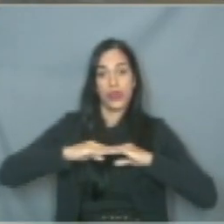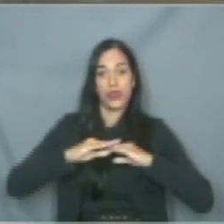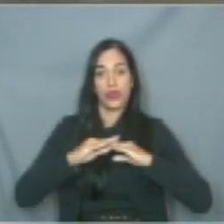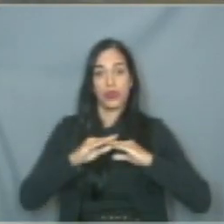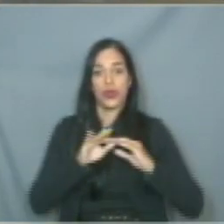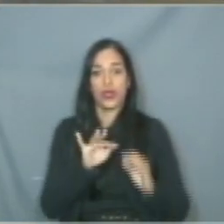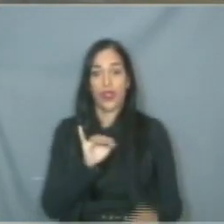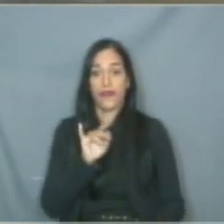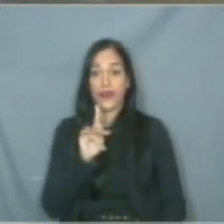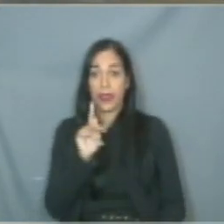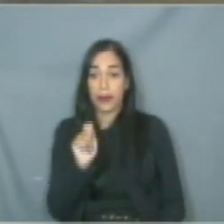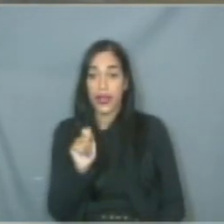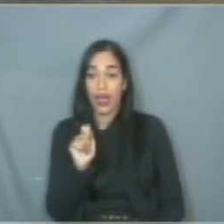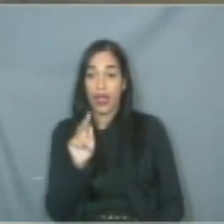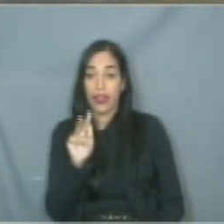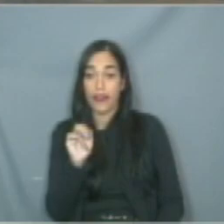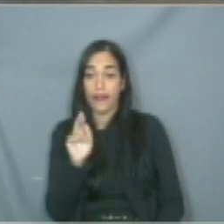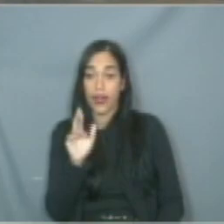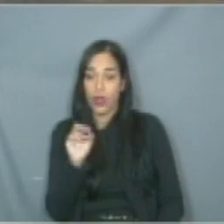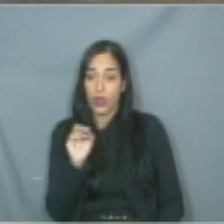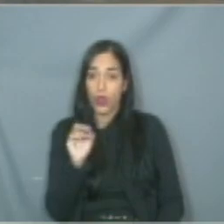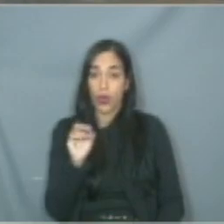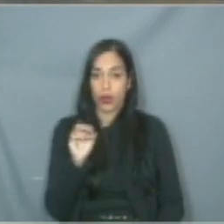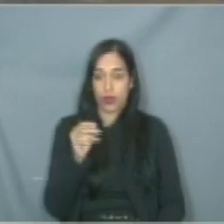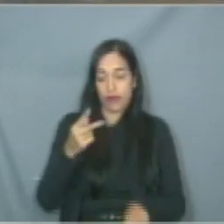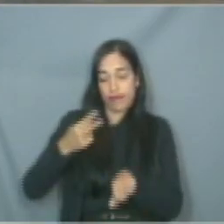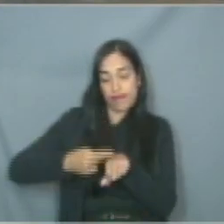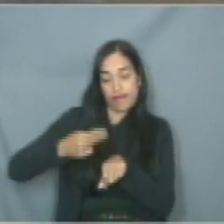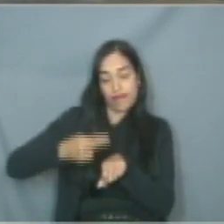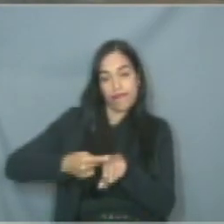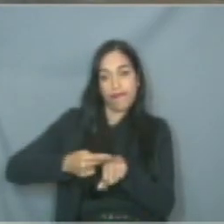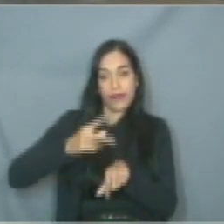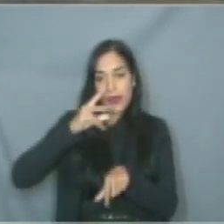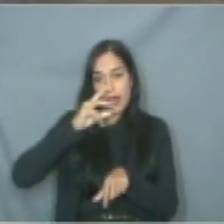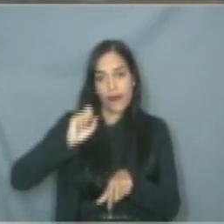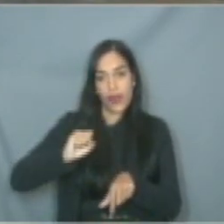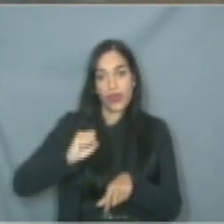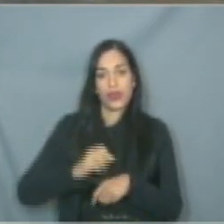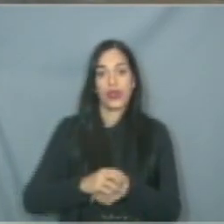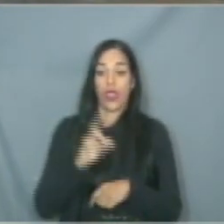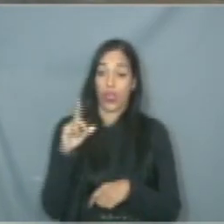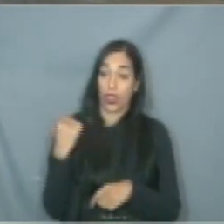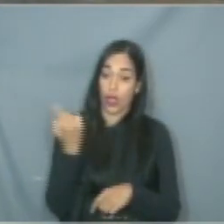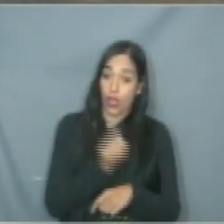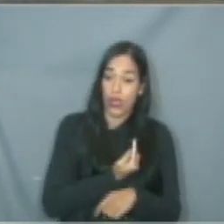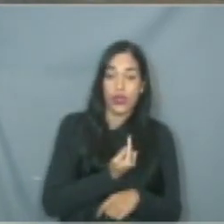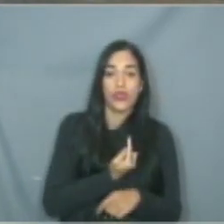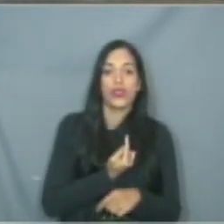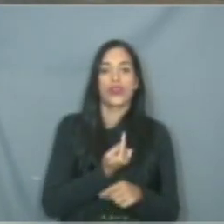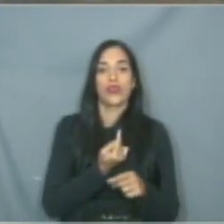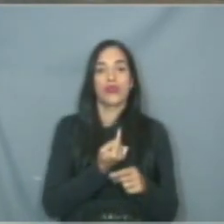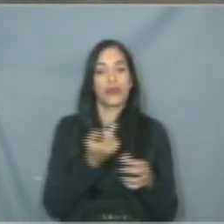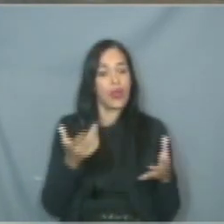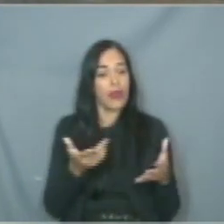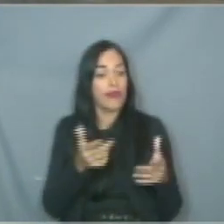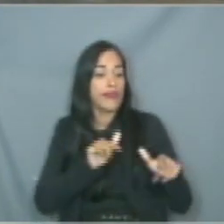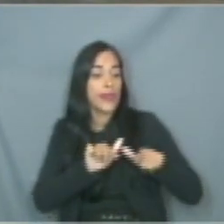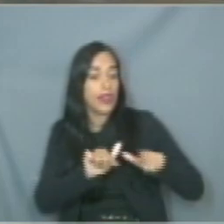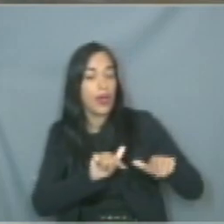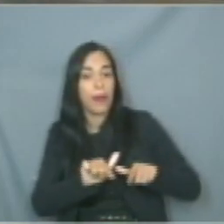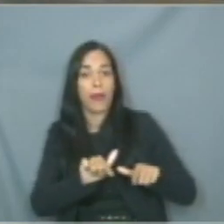de vidro, a gente está também fazendo e enaltecendo o trabalho, por